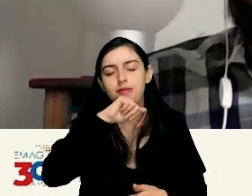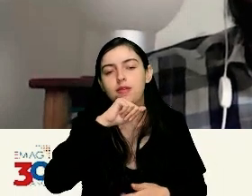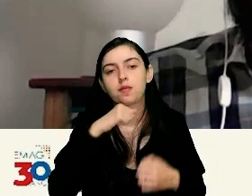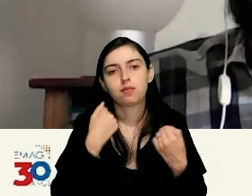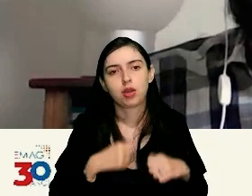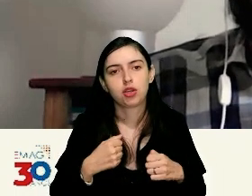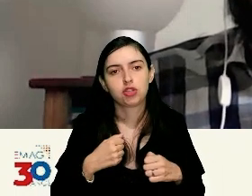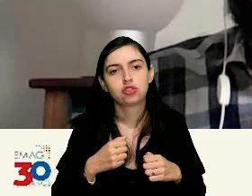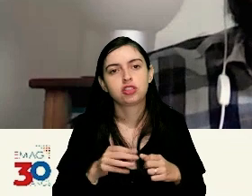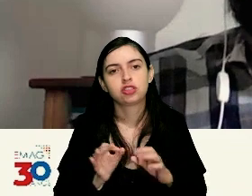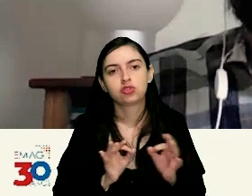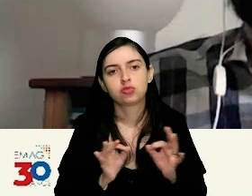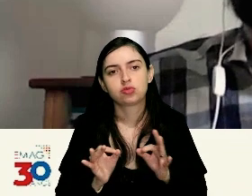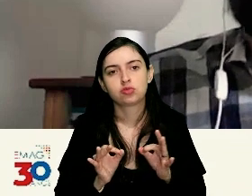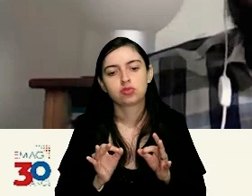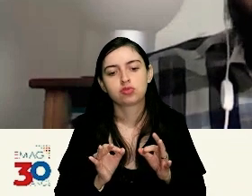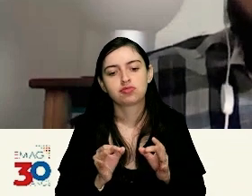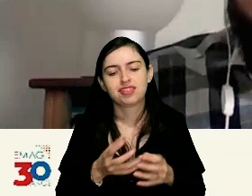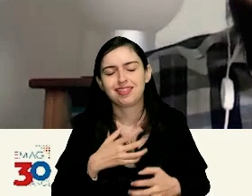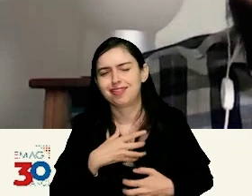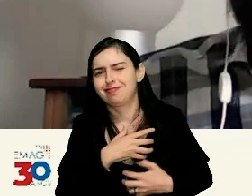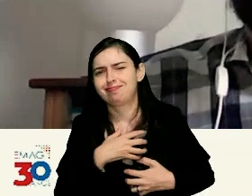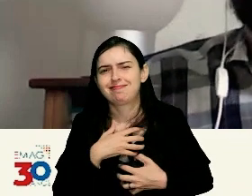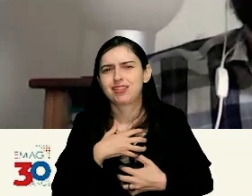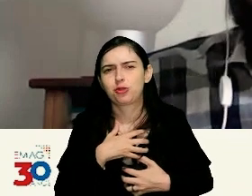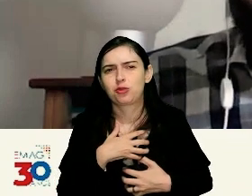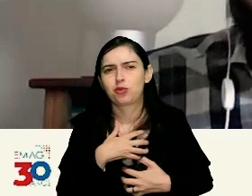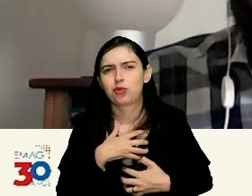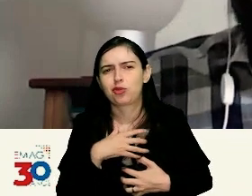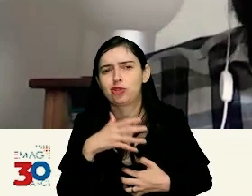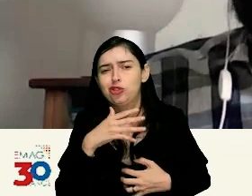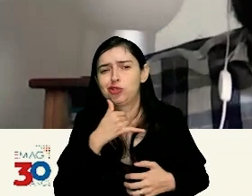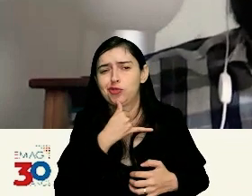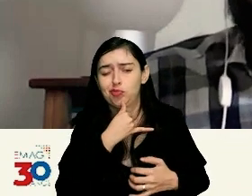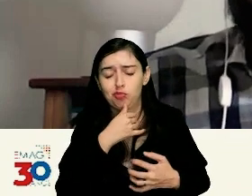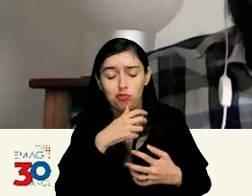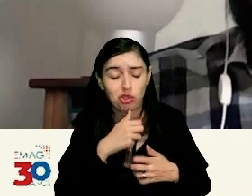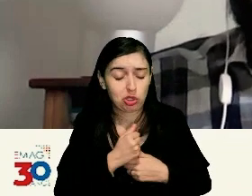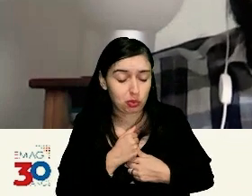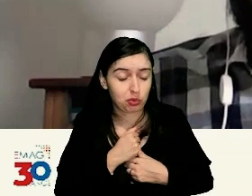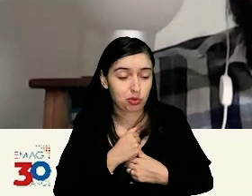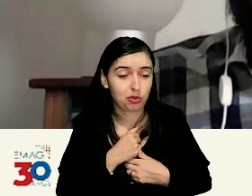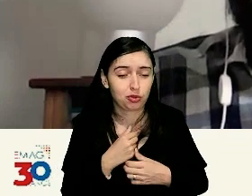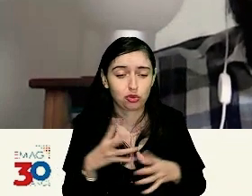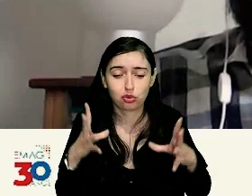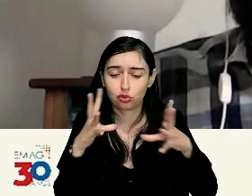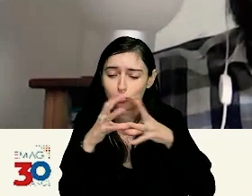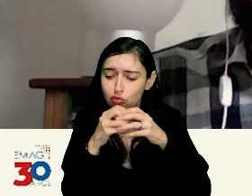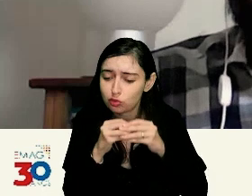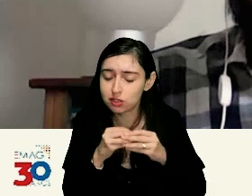o desconforto de lidar com esse luto e com esse conjunto de sentimentos que pertencem ao luto.